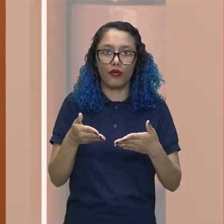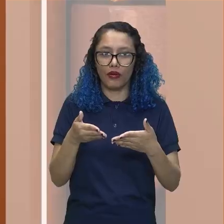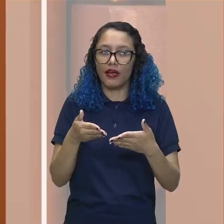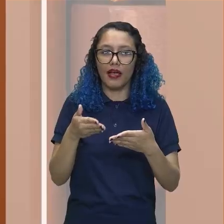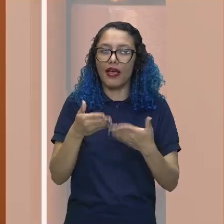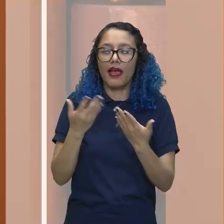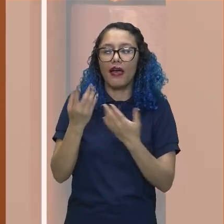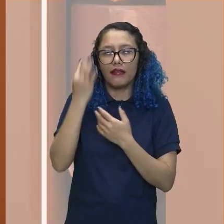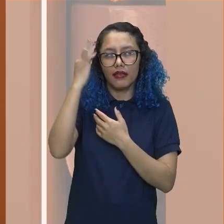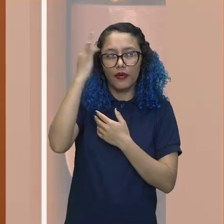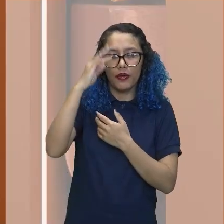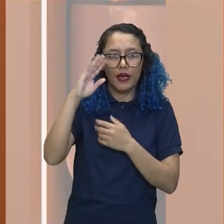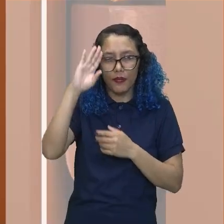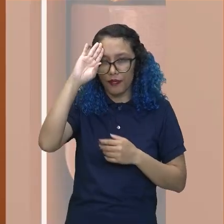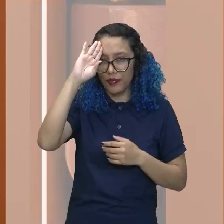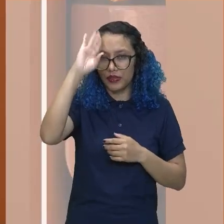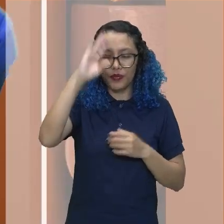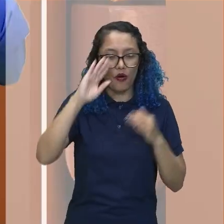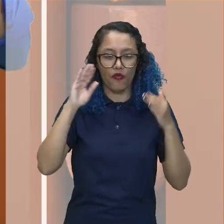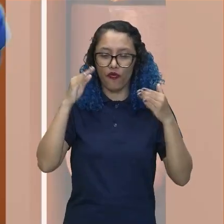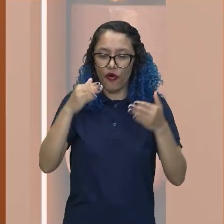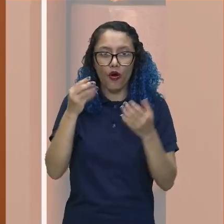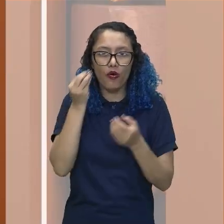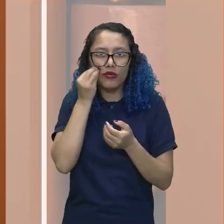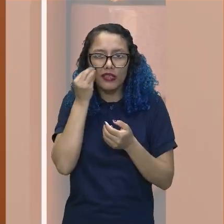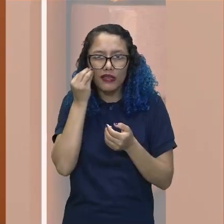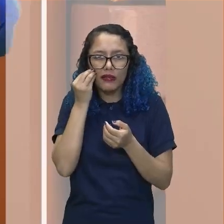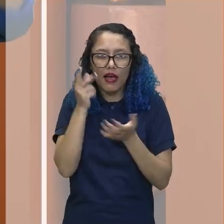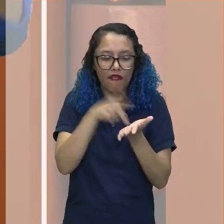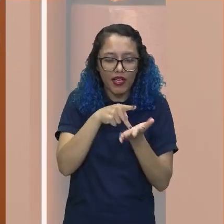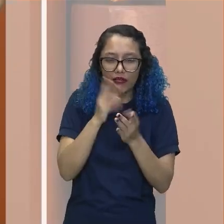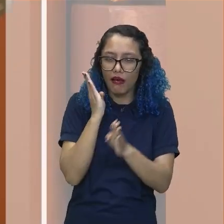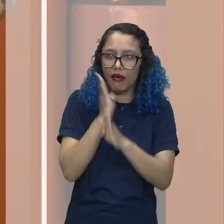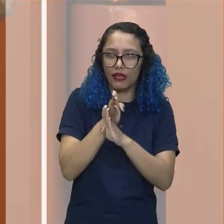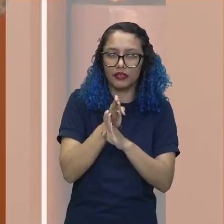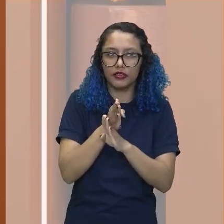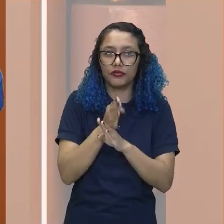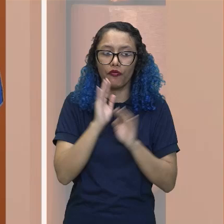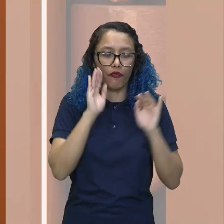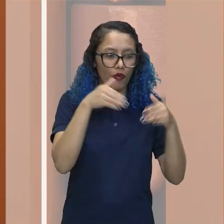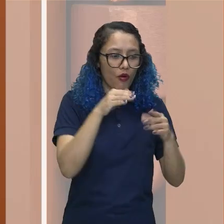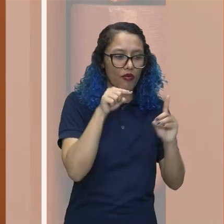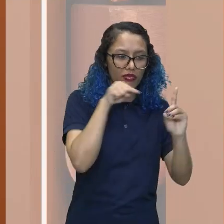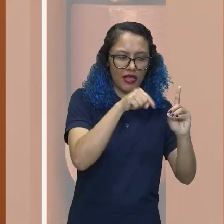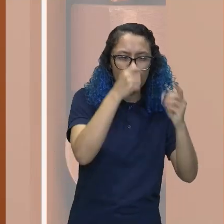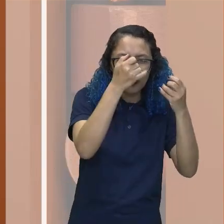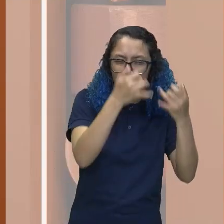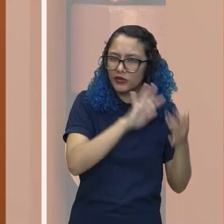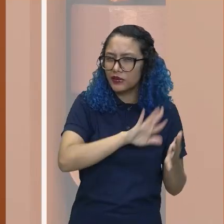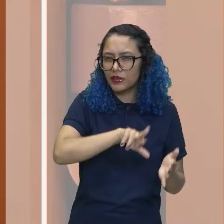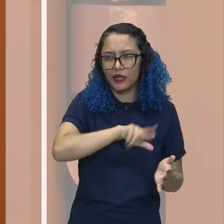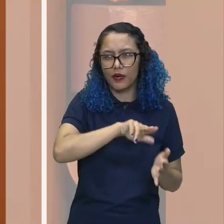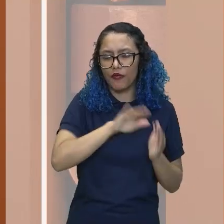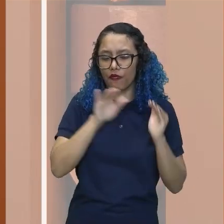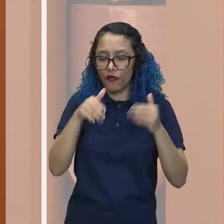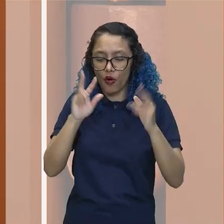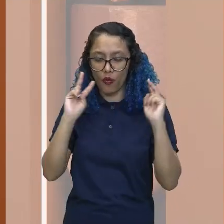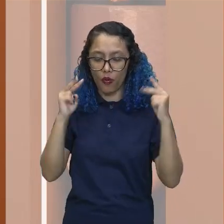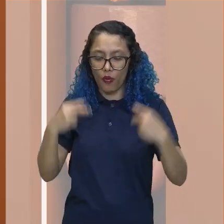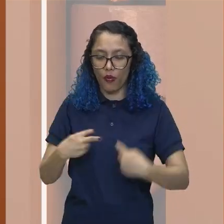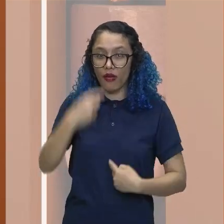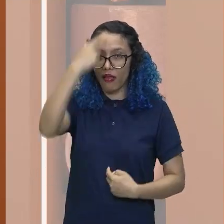forte dessa busca por essa verdade. Não é mais o Theos, agora é o Antropos, agora é o homem. Eu tenho